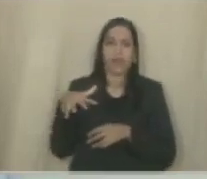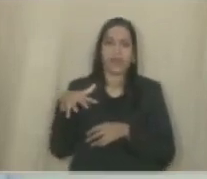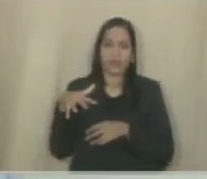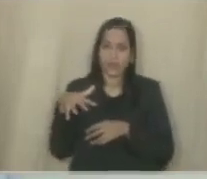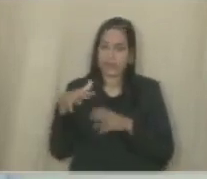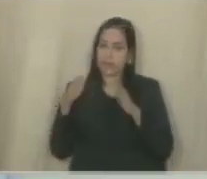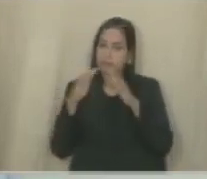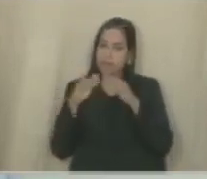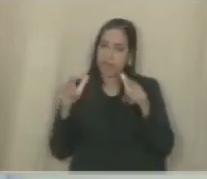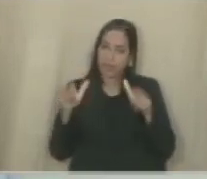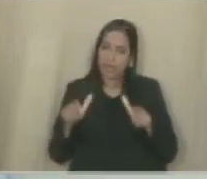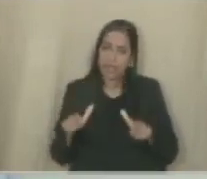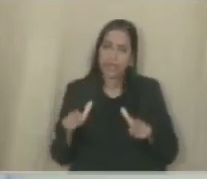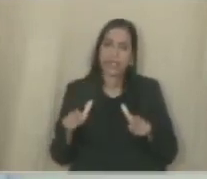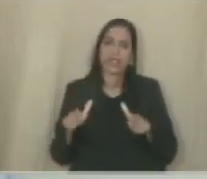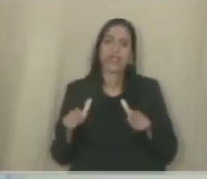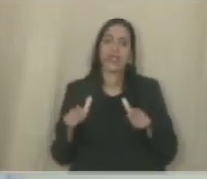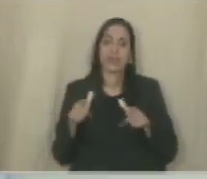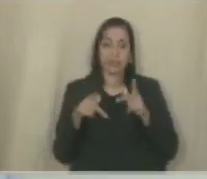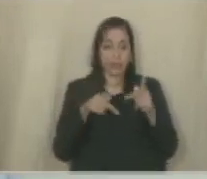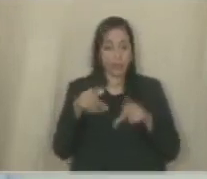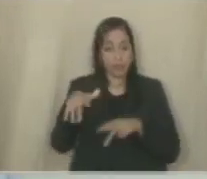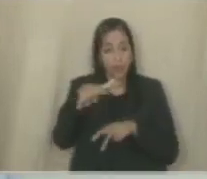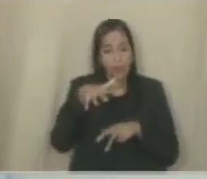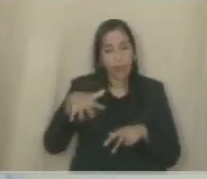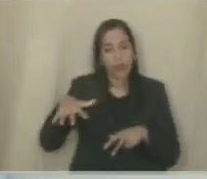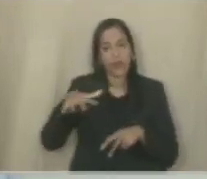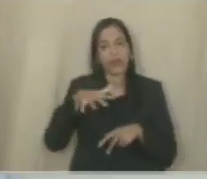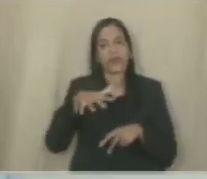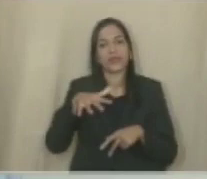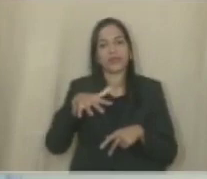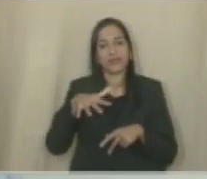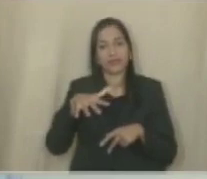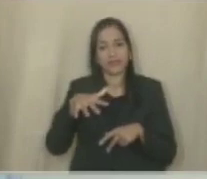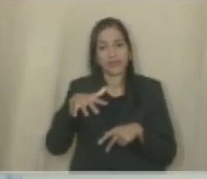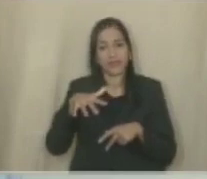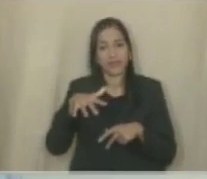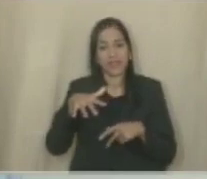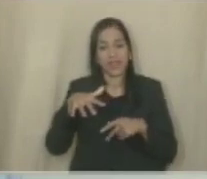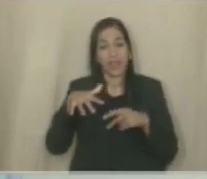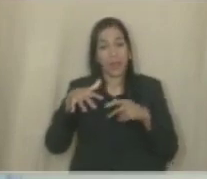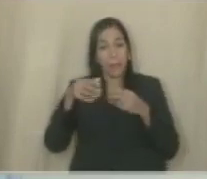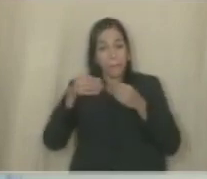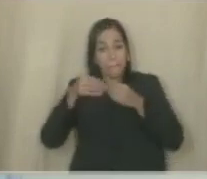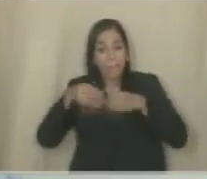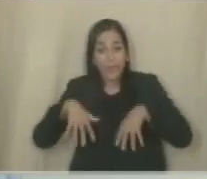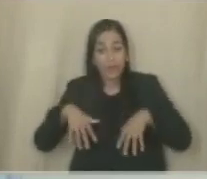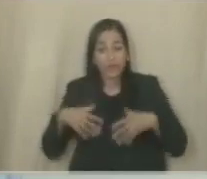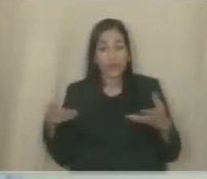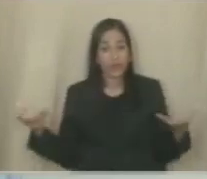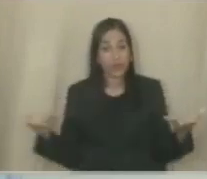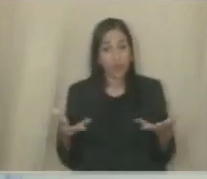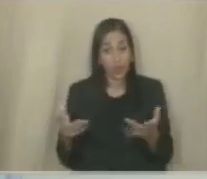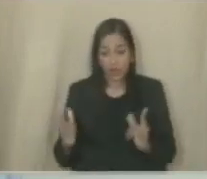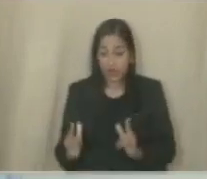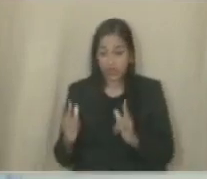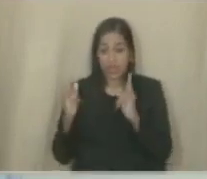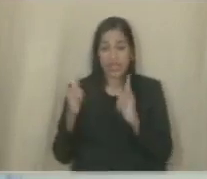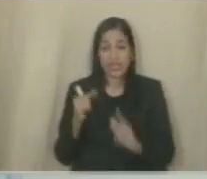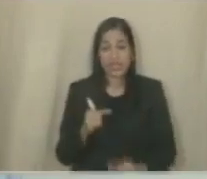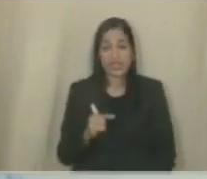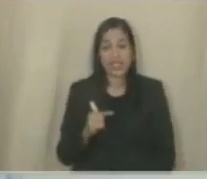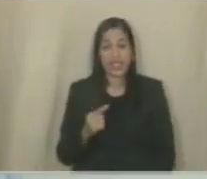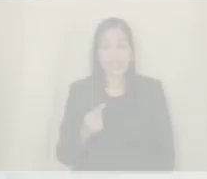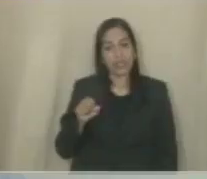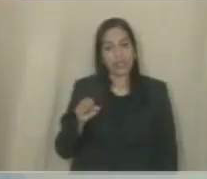fazer moradia para o povo. Vou repetir, o déficit habitacional do Recife chega hoje a 72